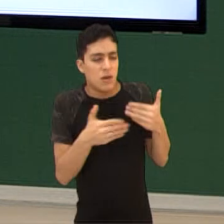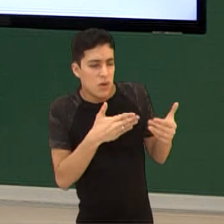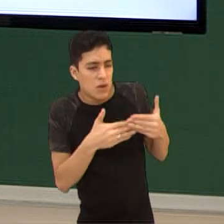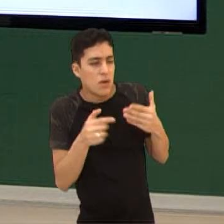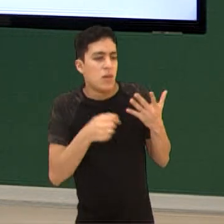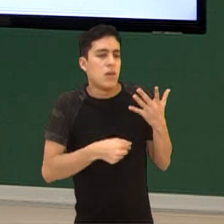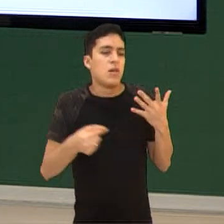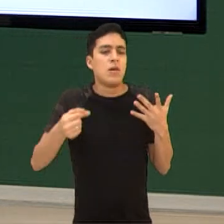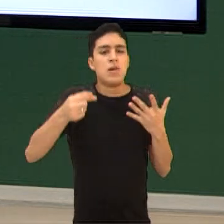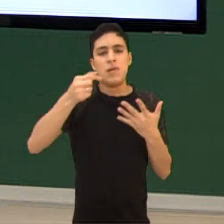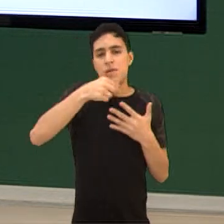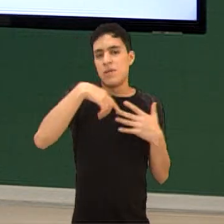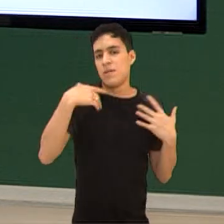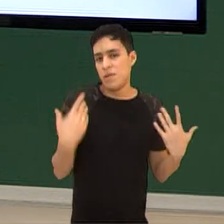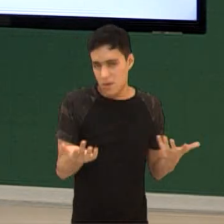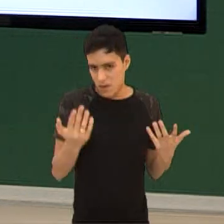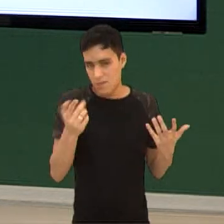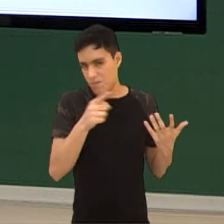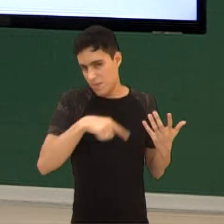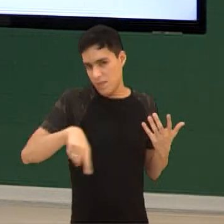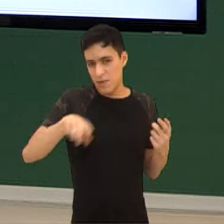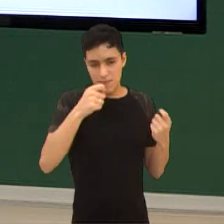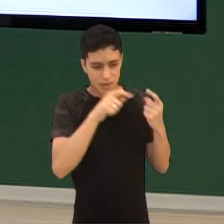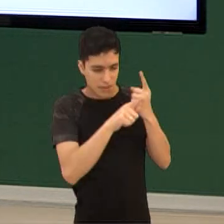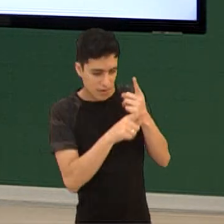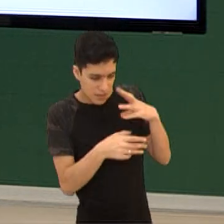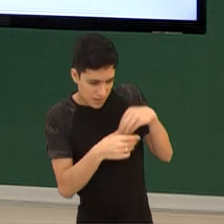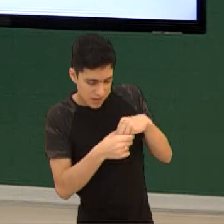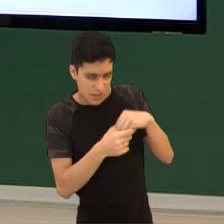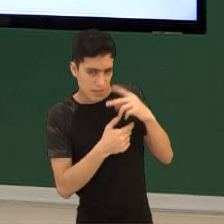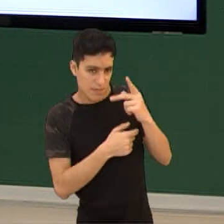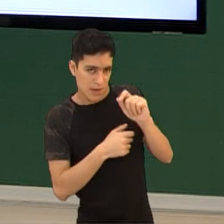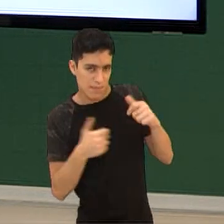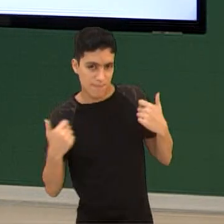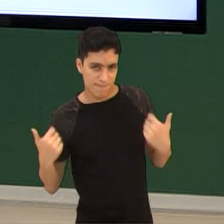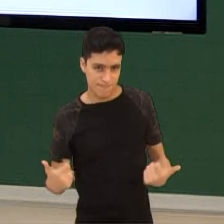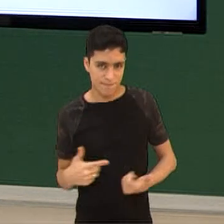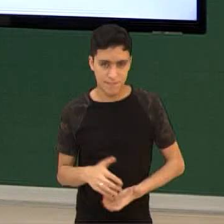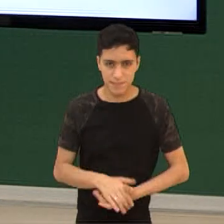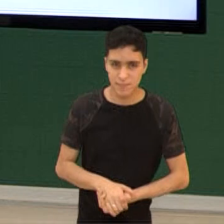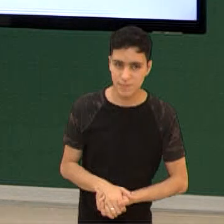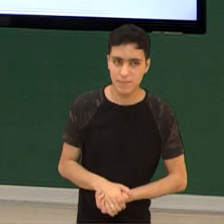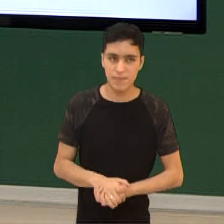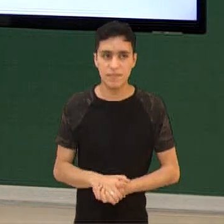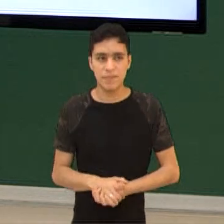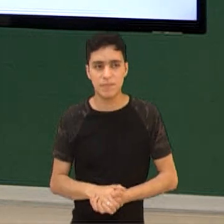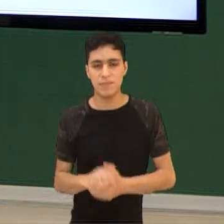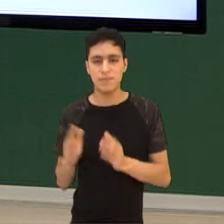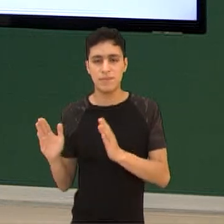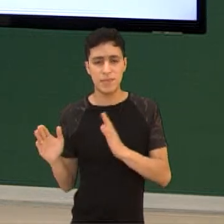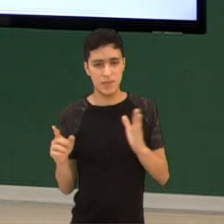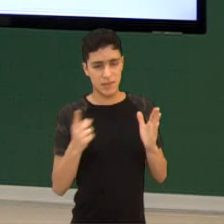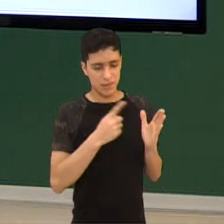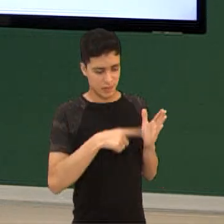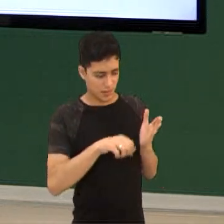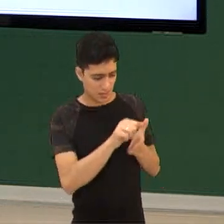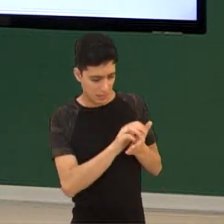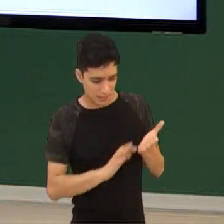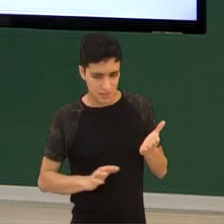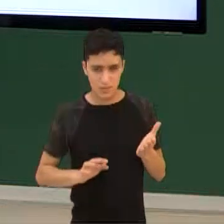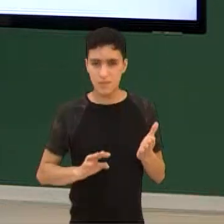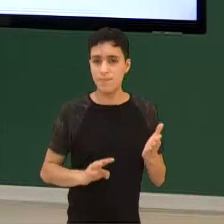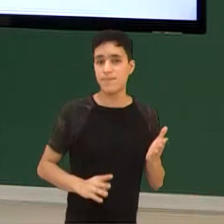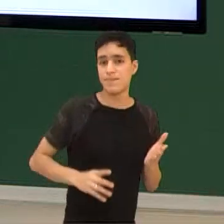mesmo um termo que você precisa calcular de uma PA, nesse caso. E vamos para o último exercício,